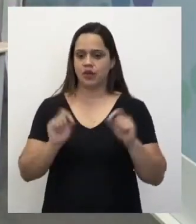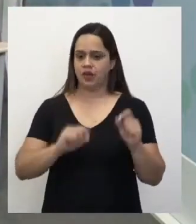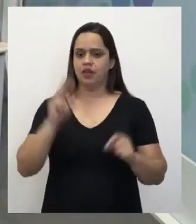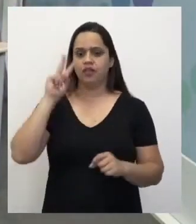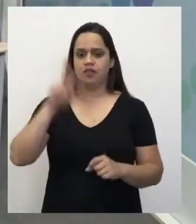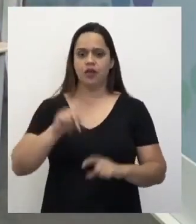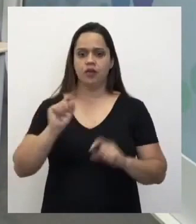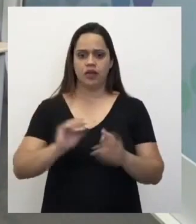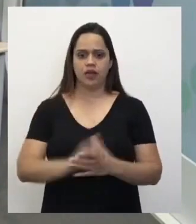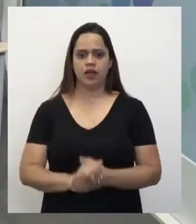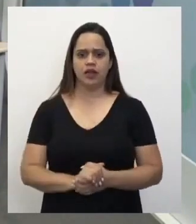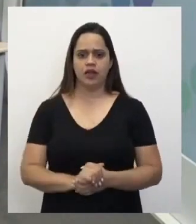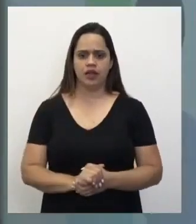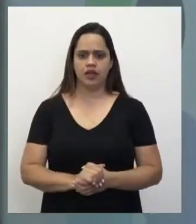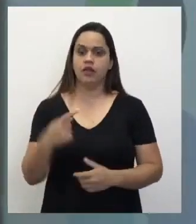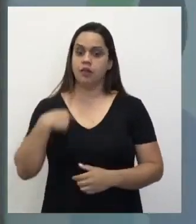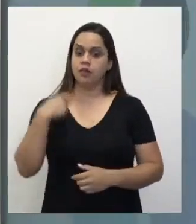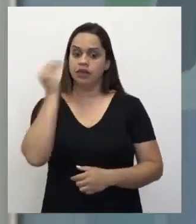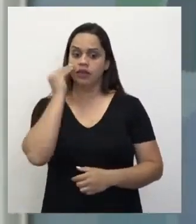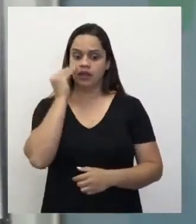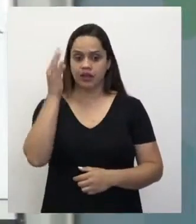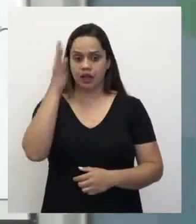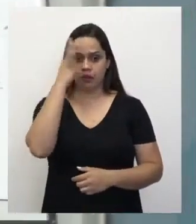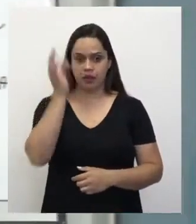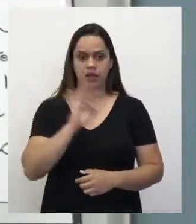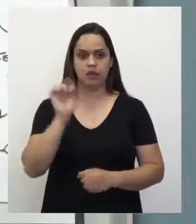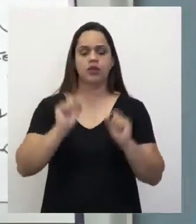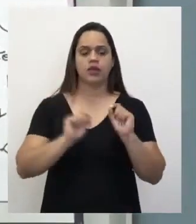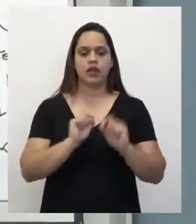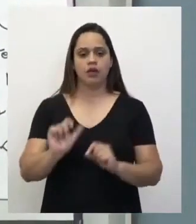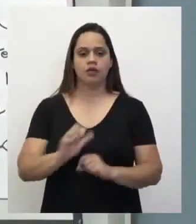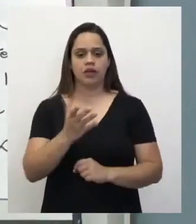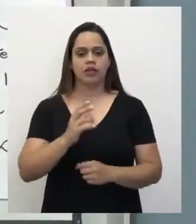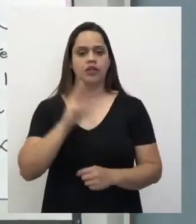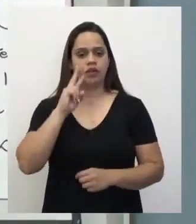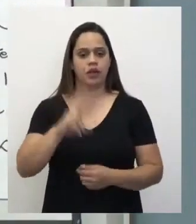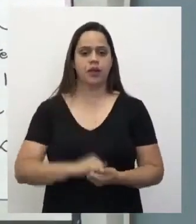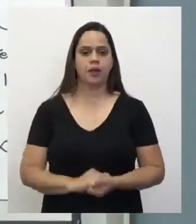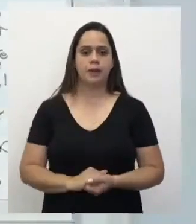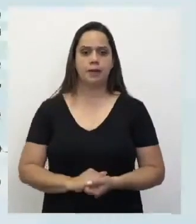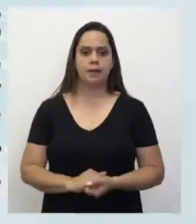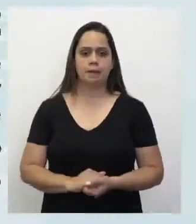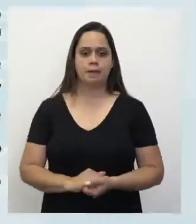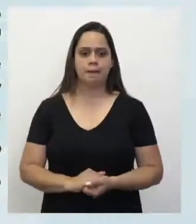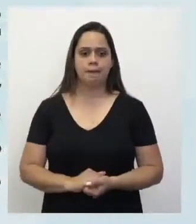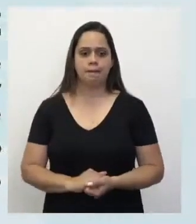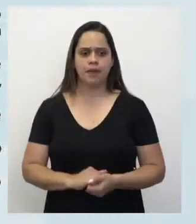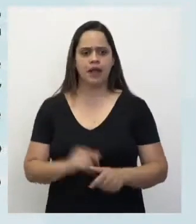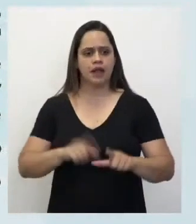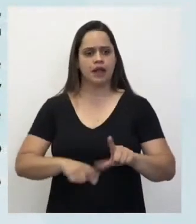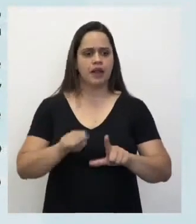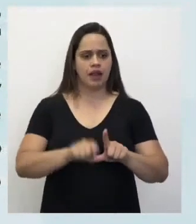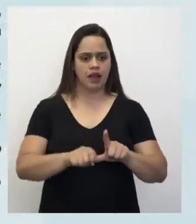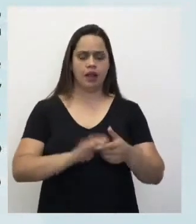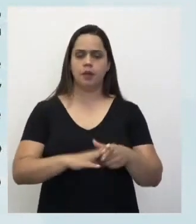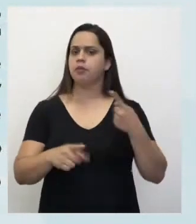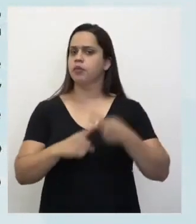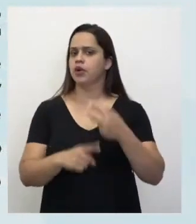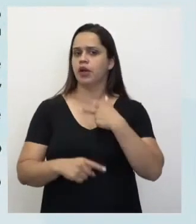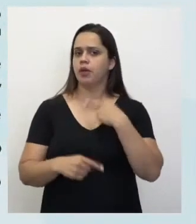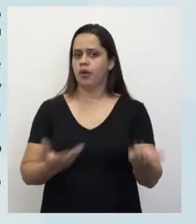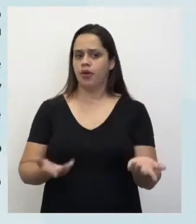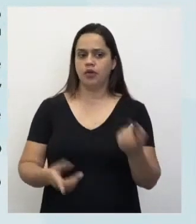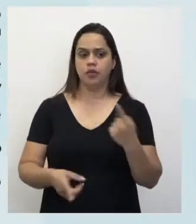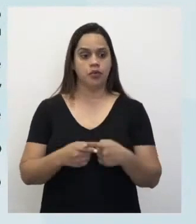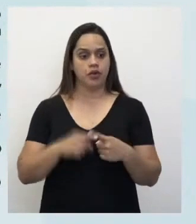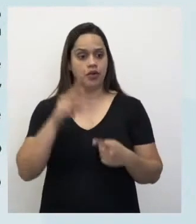né? Vamos tentar entender aí essa dinâmica, tá certo? Olha só. Então, vamos ver. Ah, por que que não poderia ser? Gente,